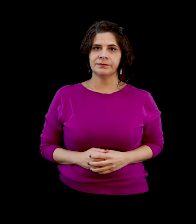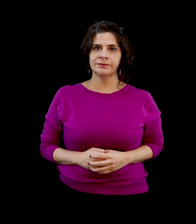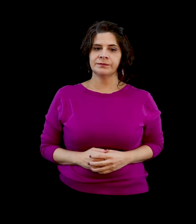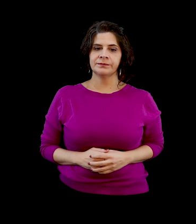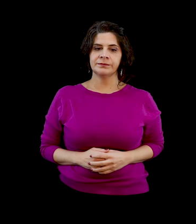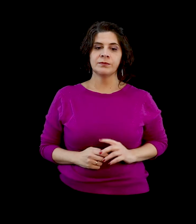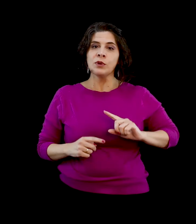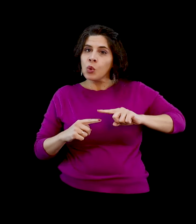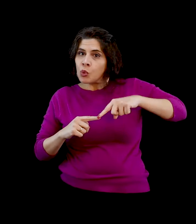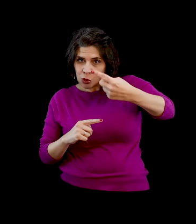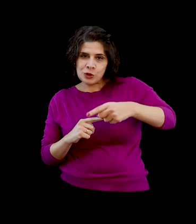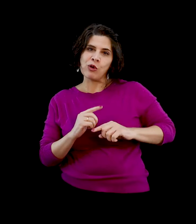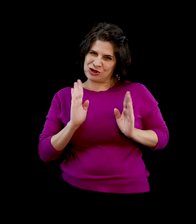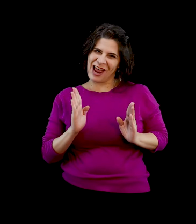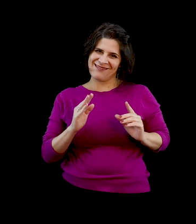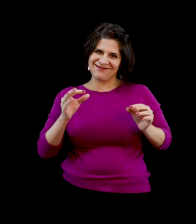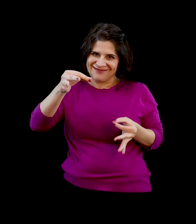uma outra aqui, ó.